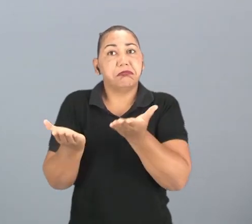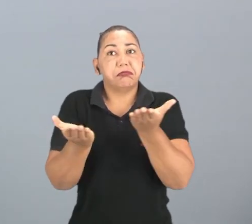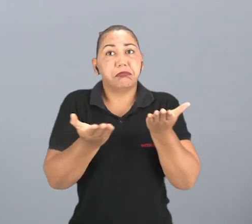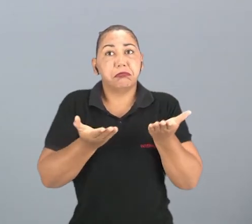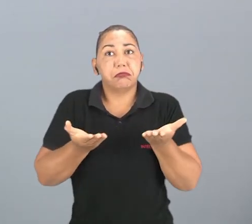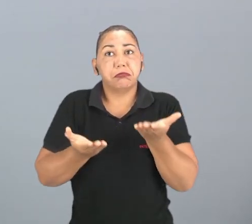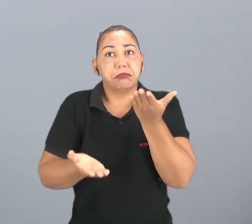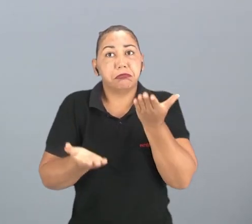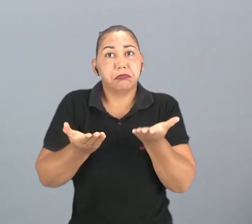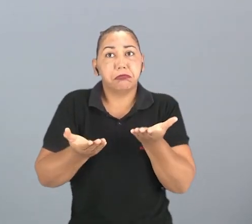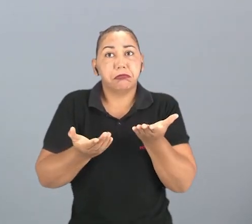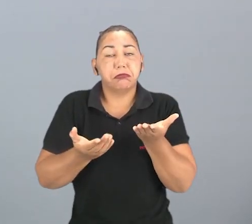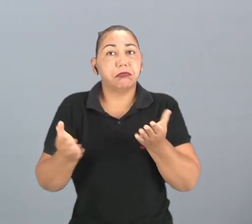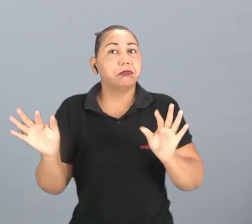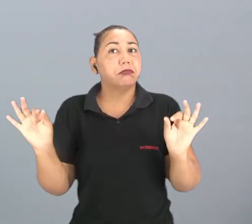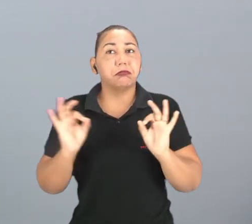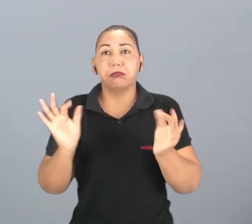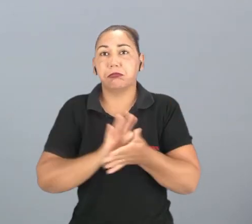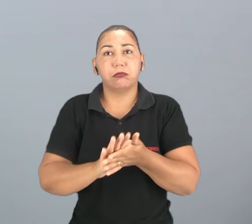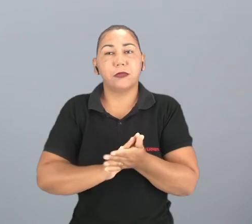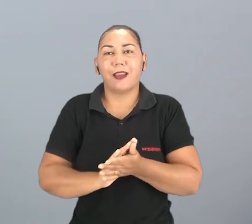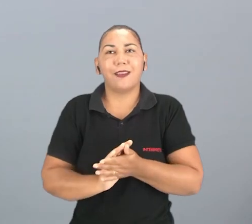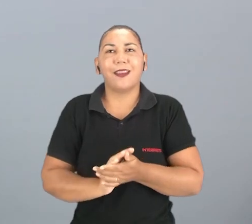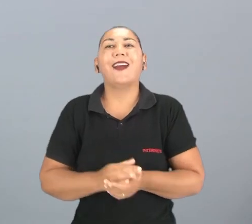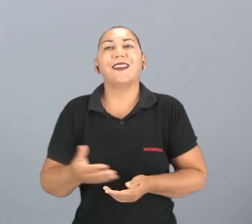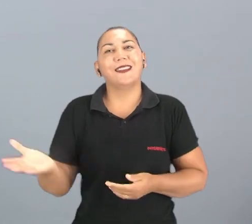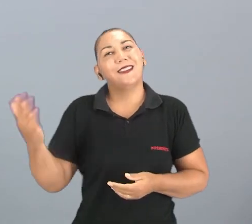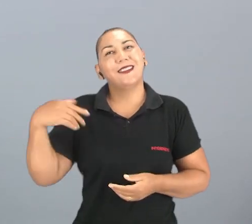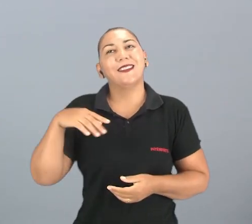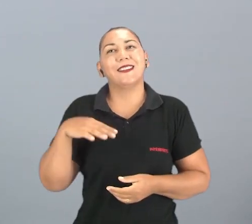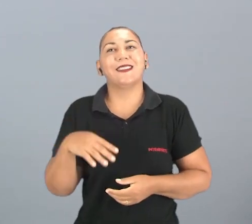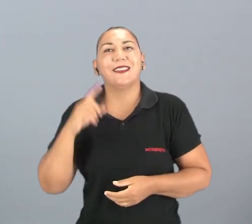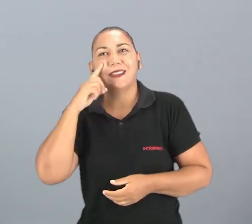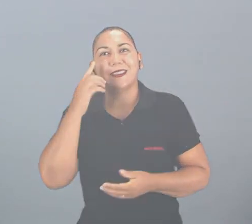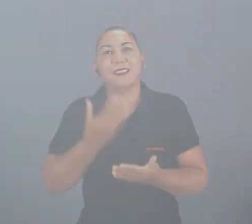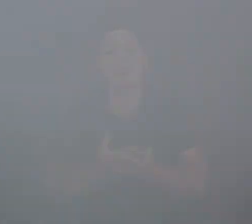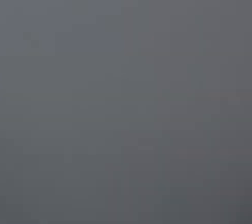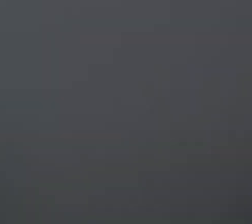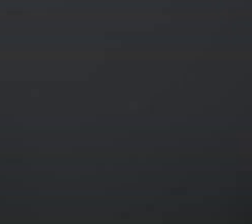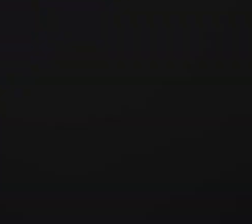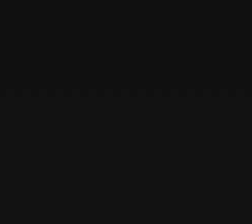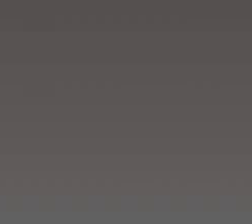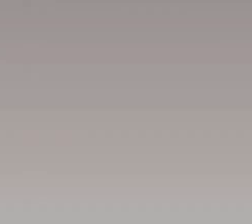nenhuma. Então, não deixe de assistir a nossa próxima aula que nós vamos praticar mais um pouquinho disso. Até mais!